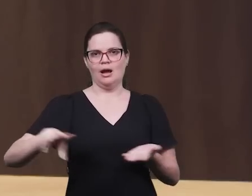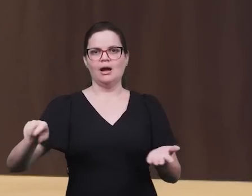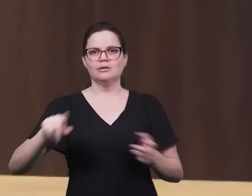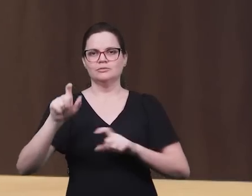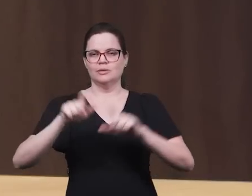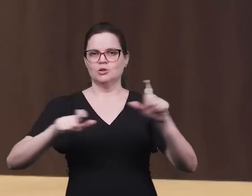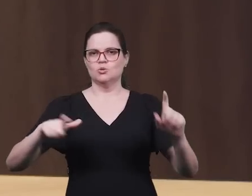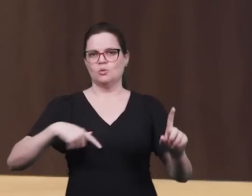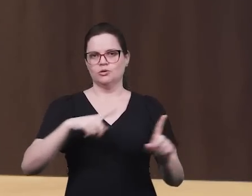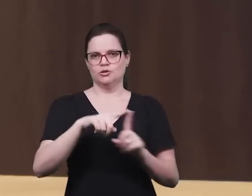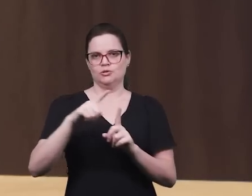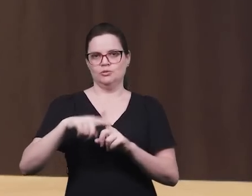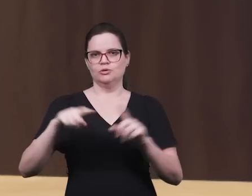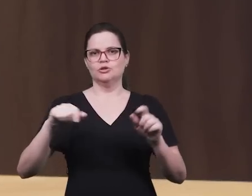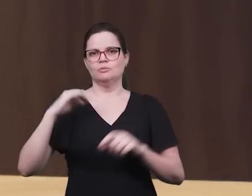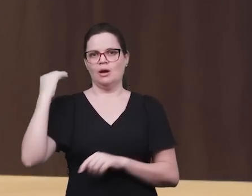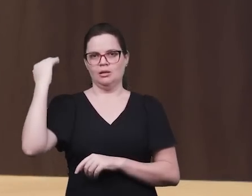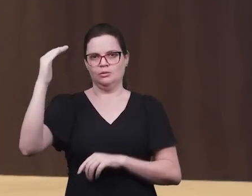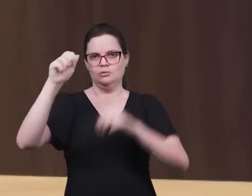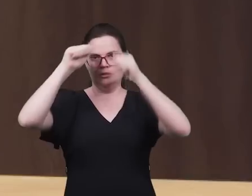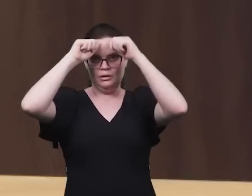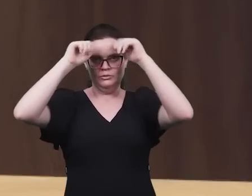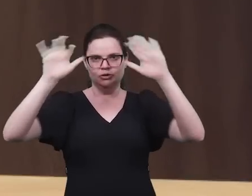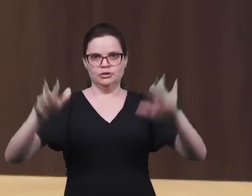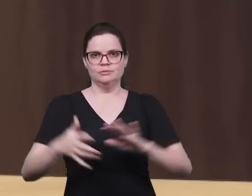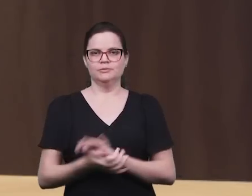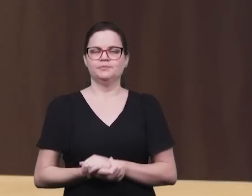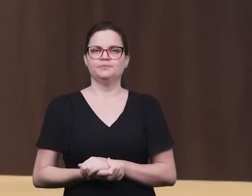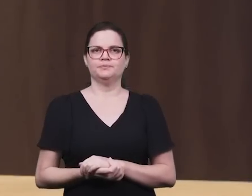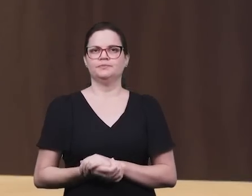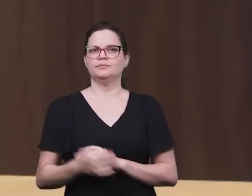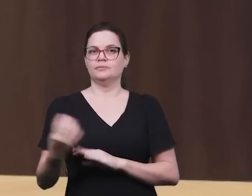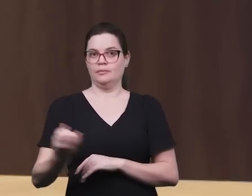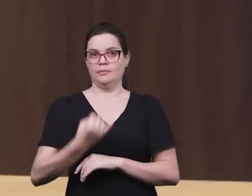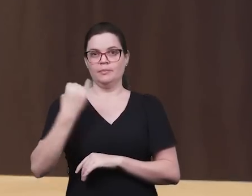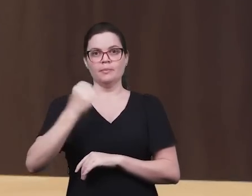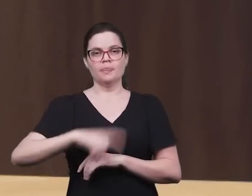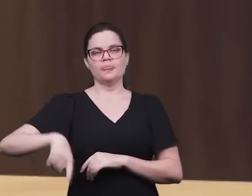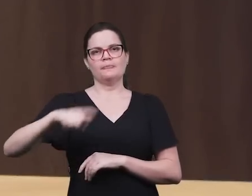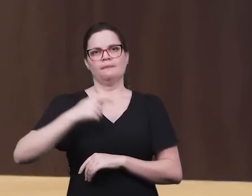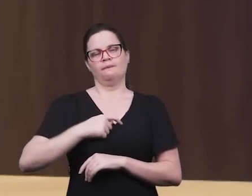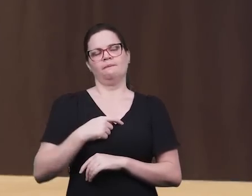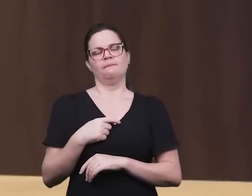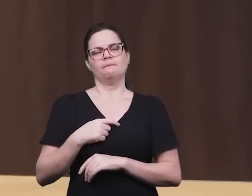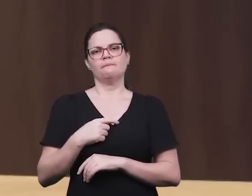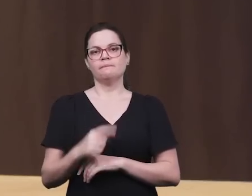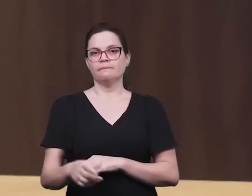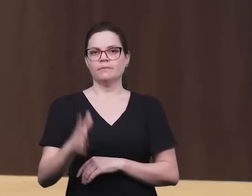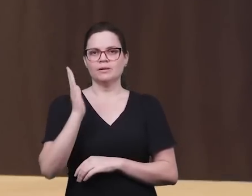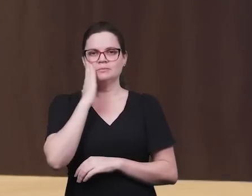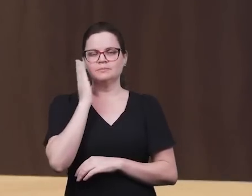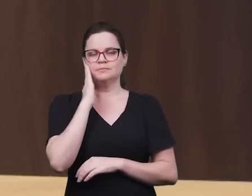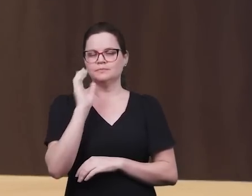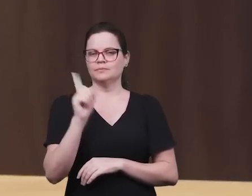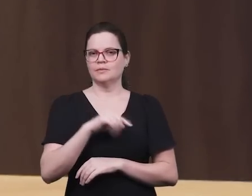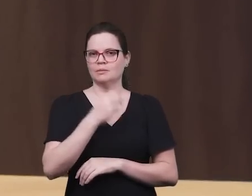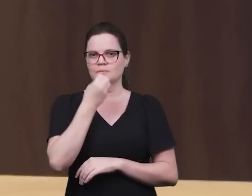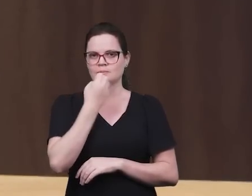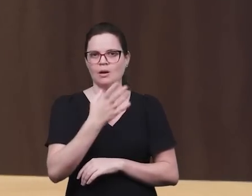o autismo, né, na vida adulta. Muito importante e para nós, assim, é uma